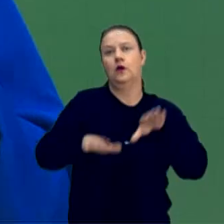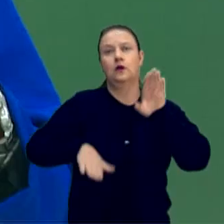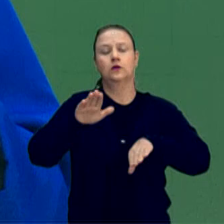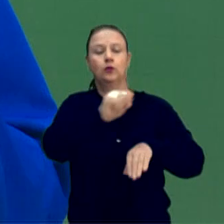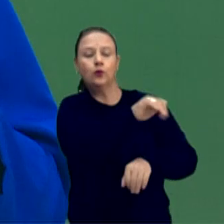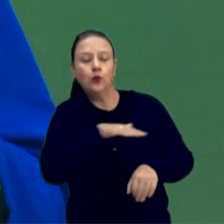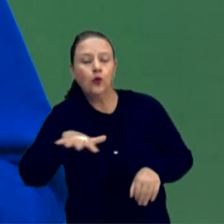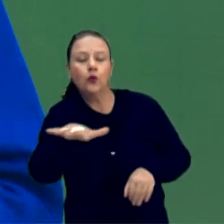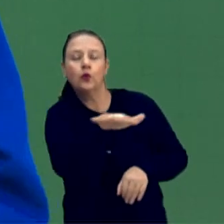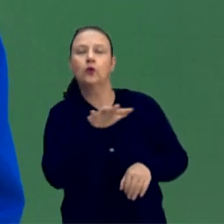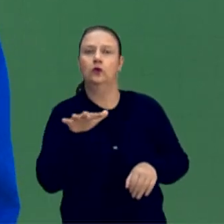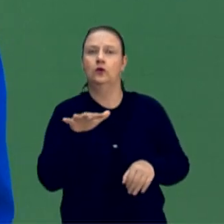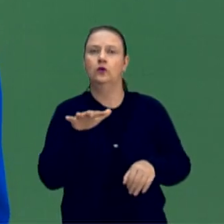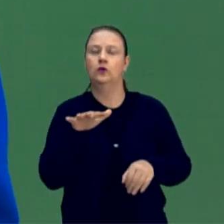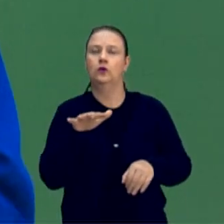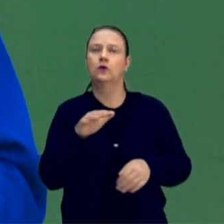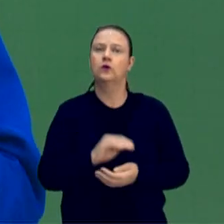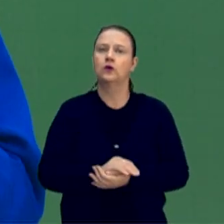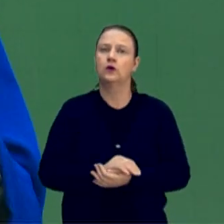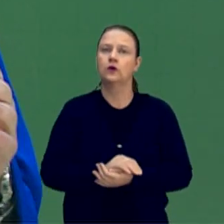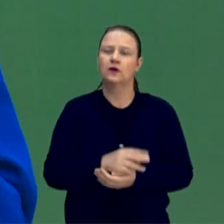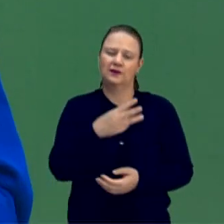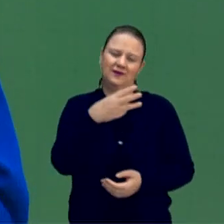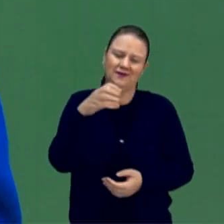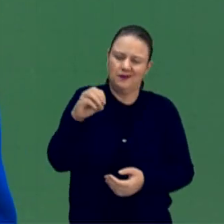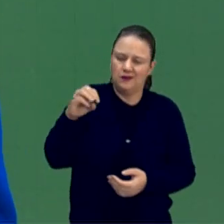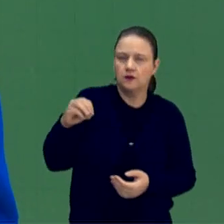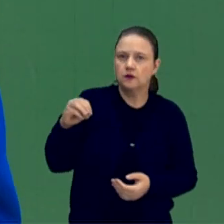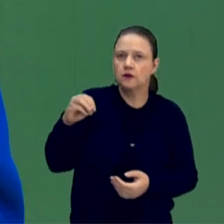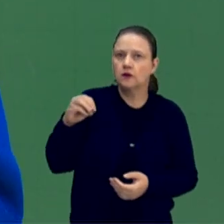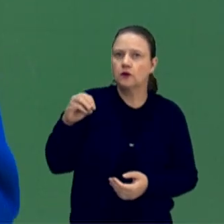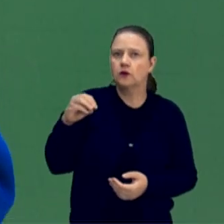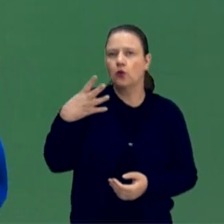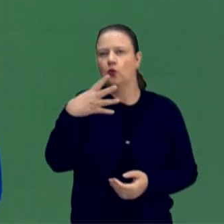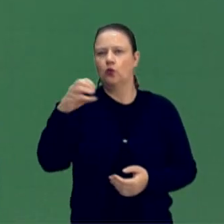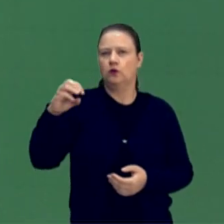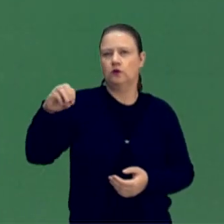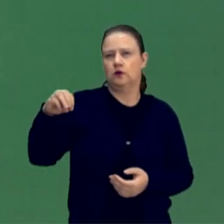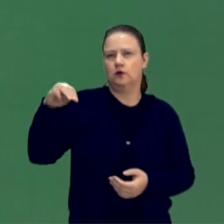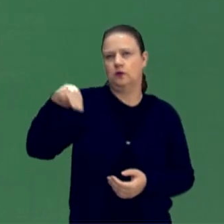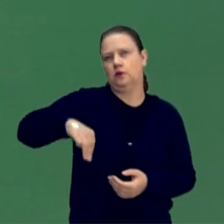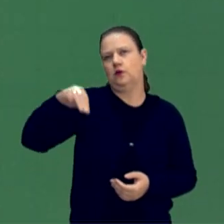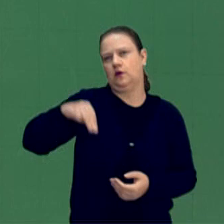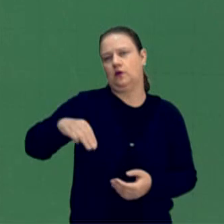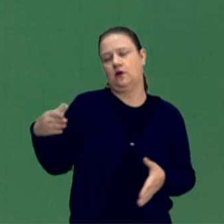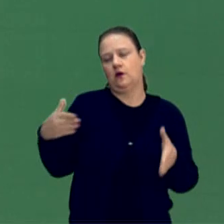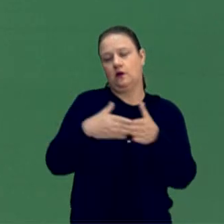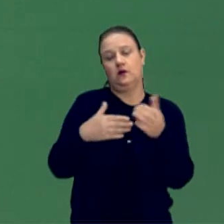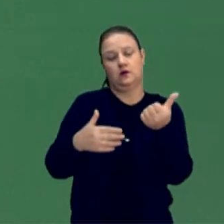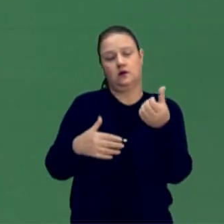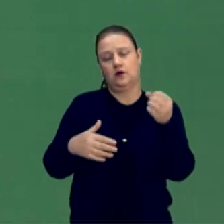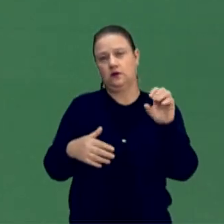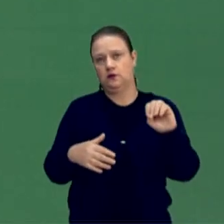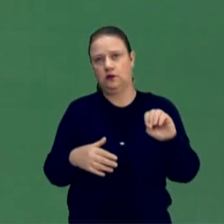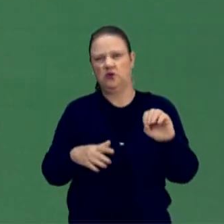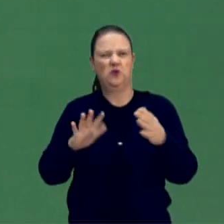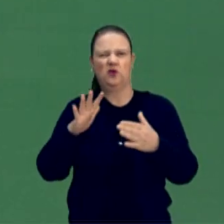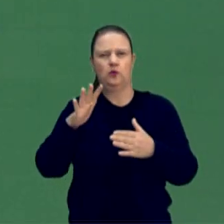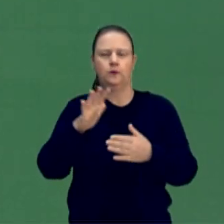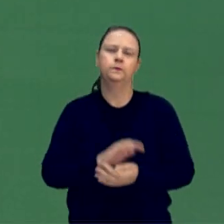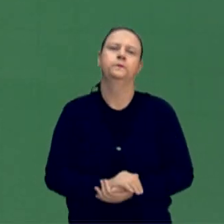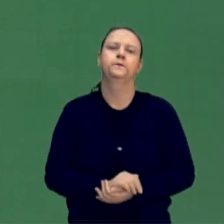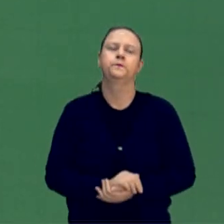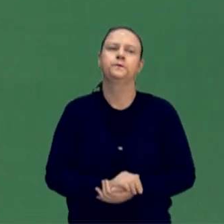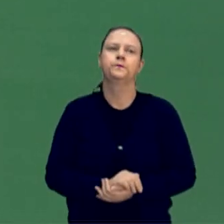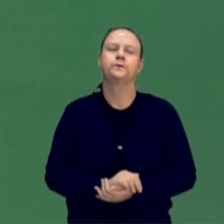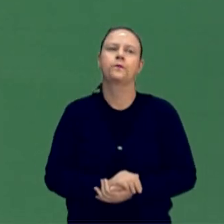que gira em torno dos seus 300, 400 metros, até aí uns 600, 700 metros, tá? Aproximadamente